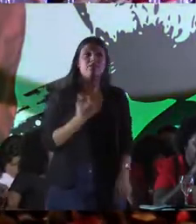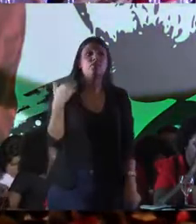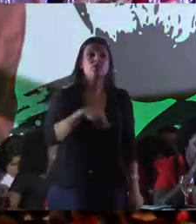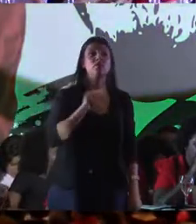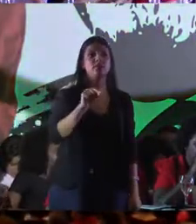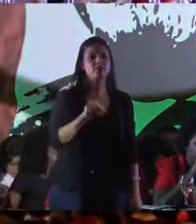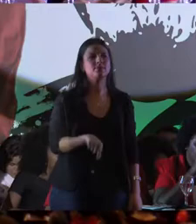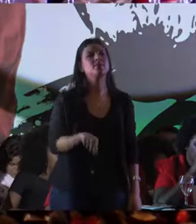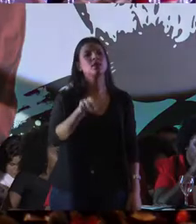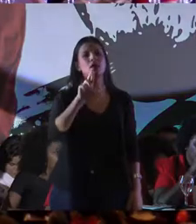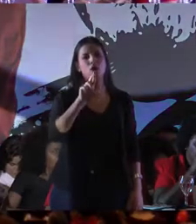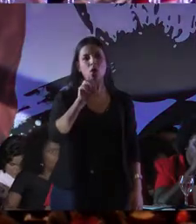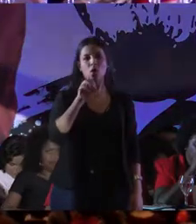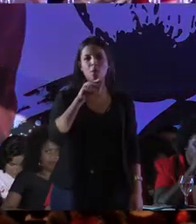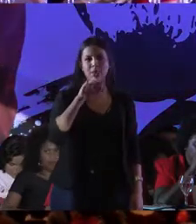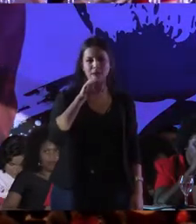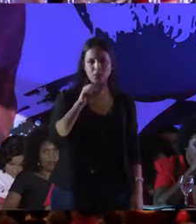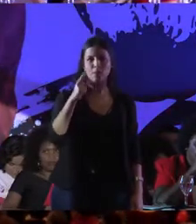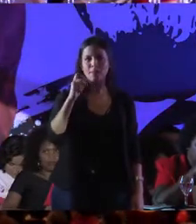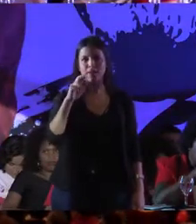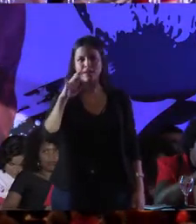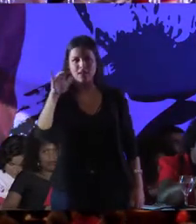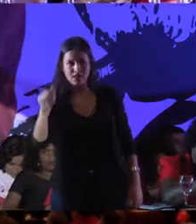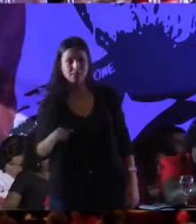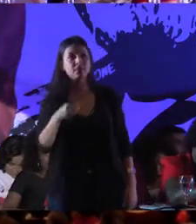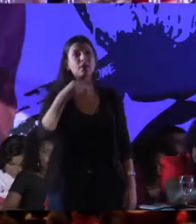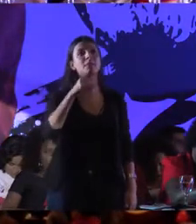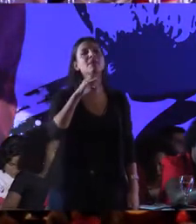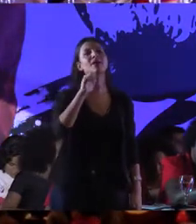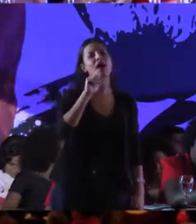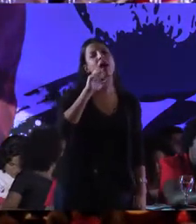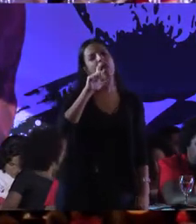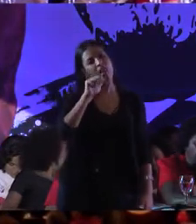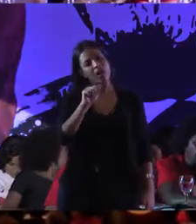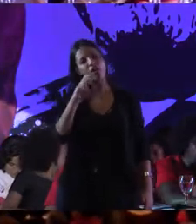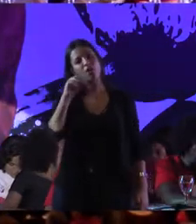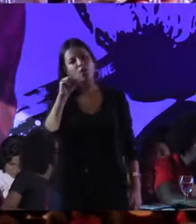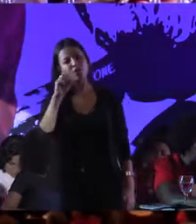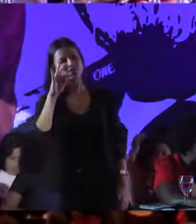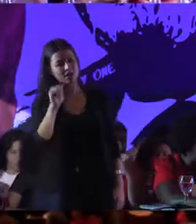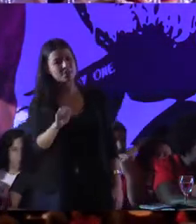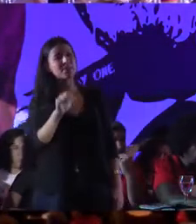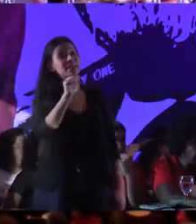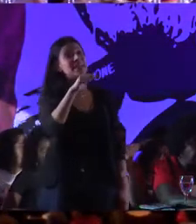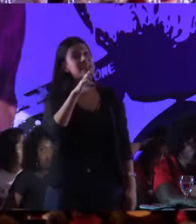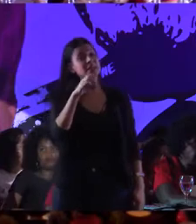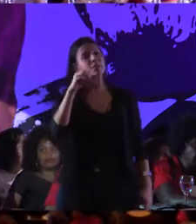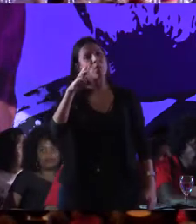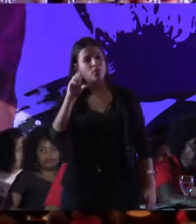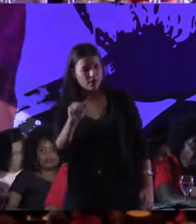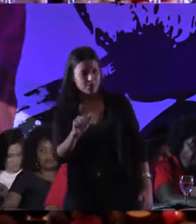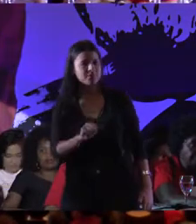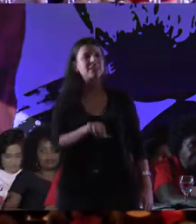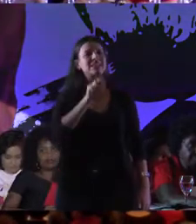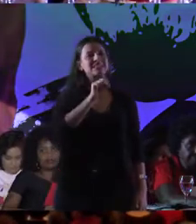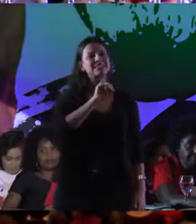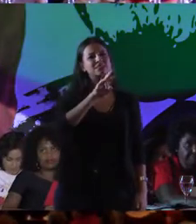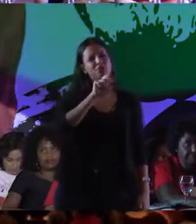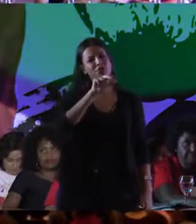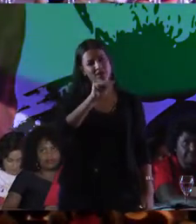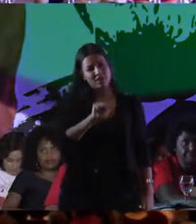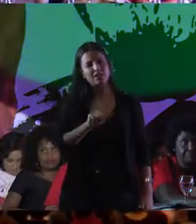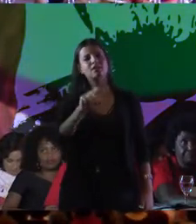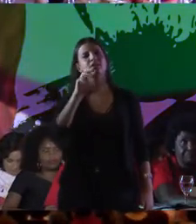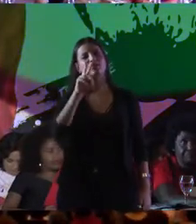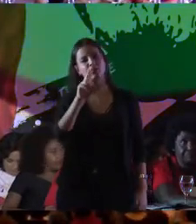companheiro Romênio Pereira, Micaela Costa, Anne Moura, Silvana Donati, Najara